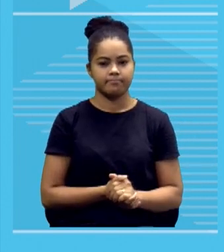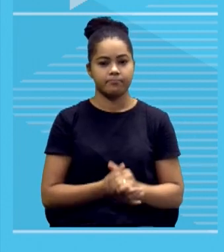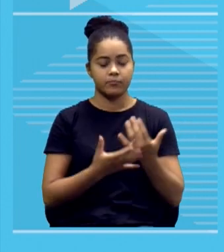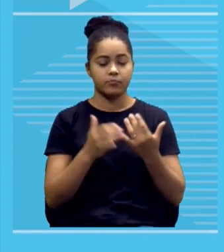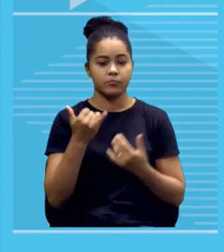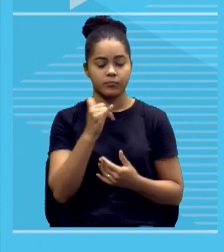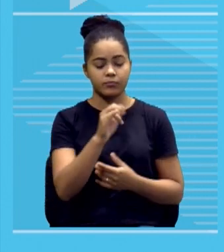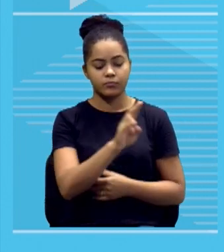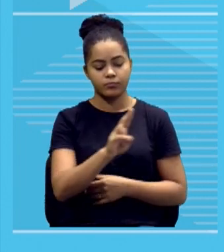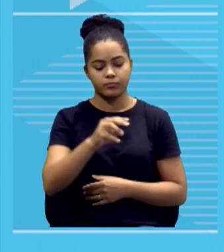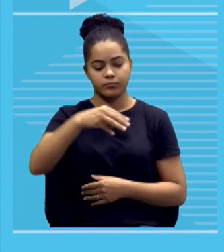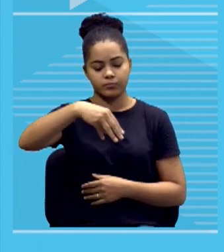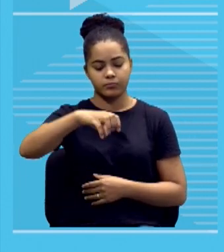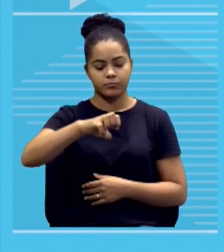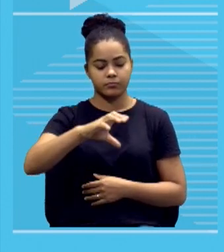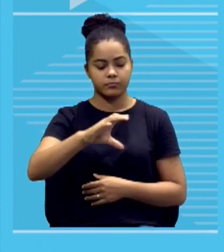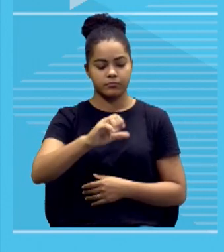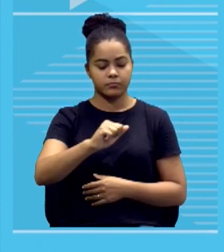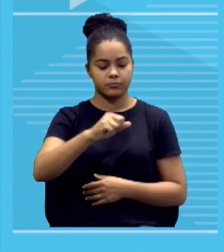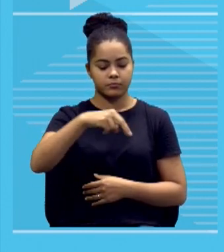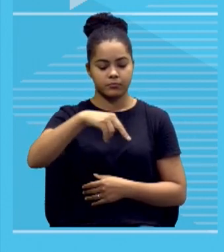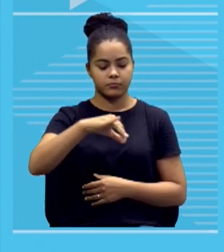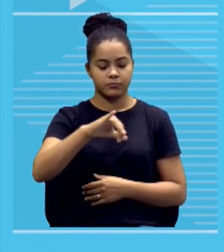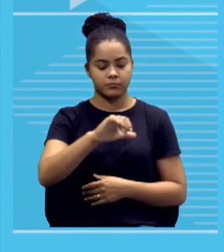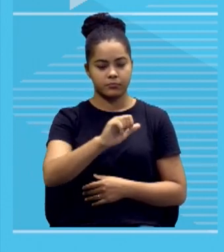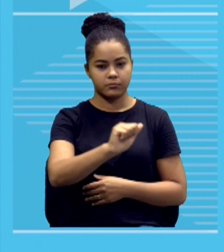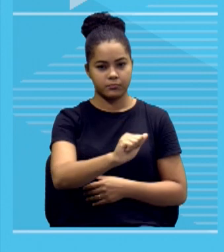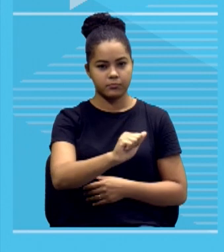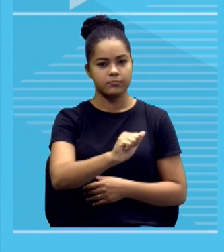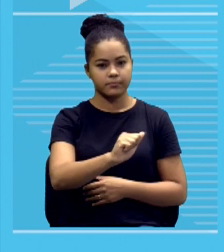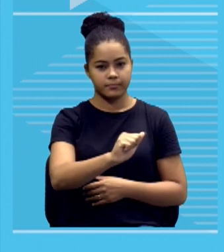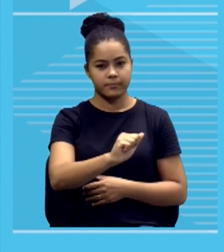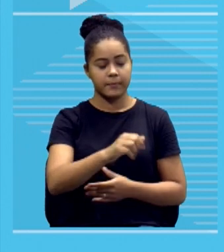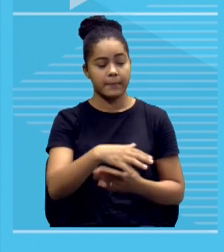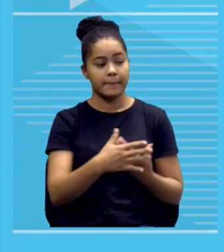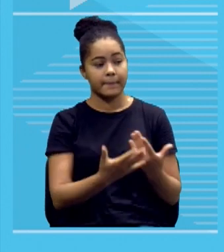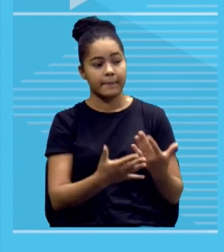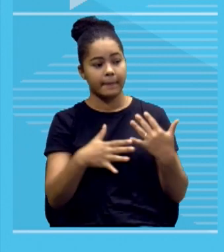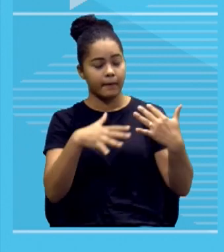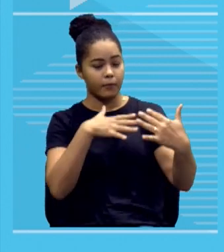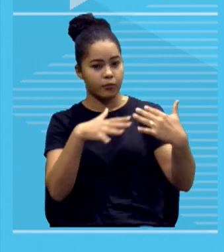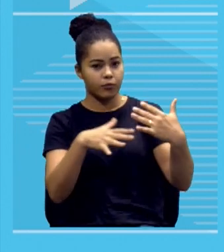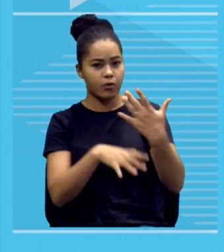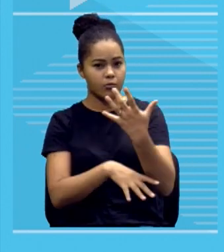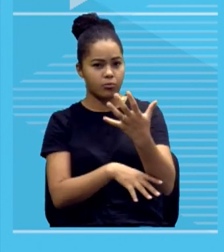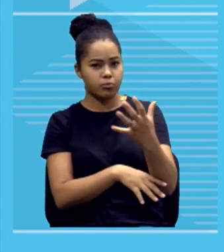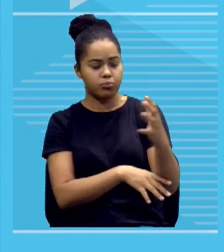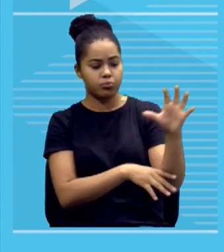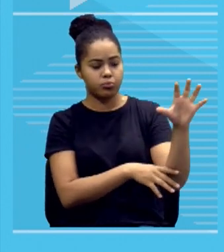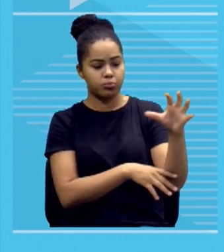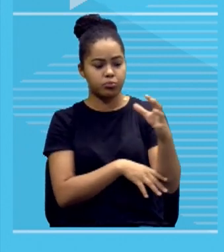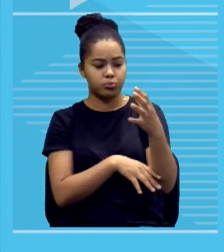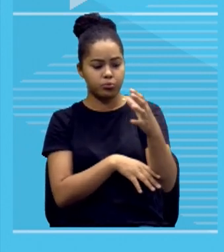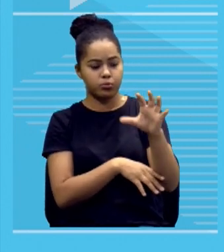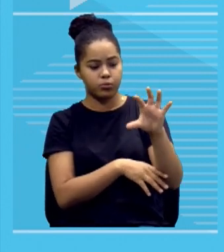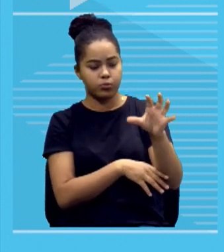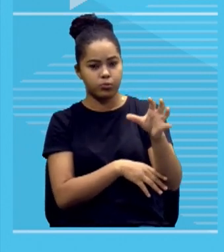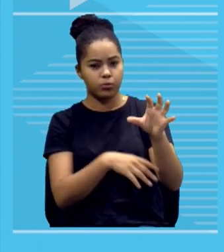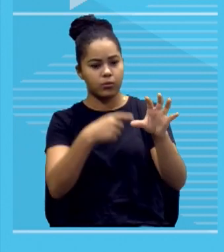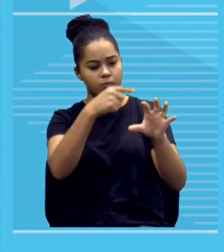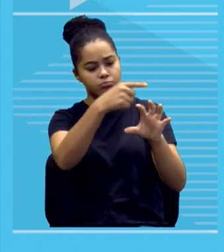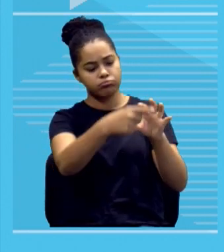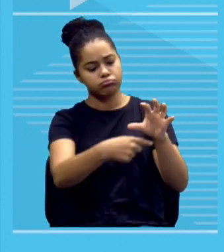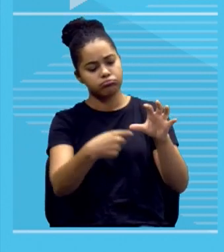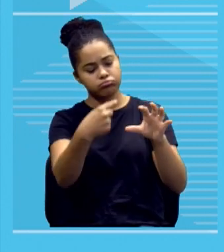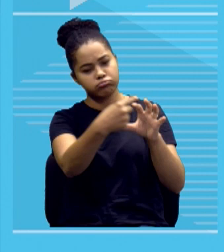movimentação de um corpo, tá bom? E a movimentação do corpo faz com que o movimento das pás exista. Então você